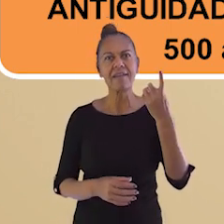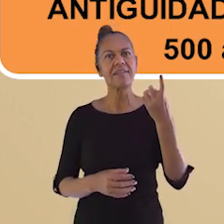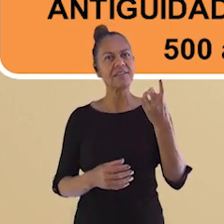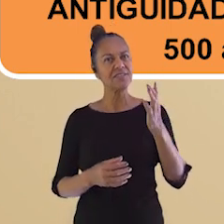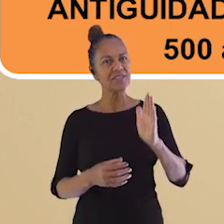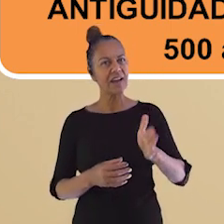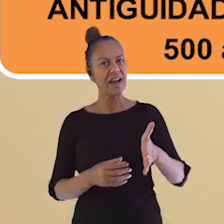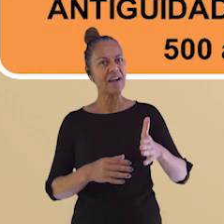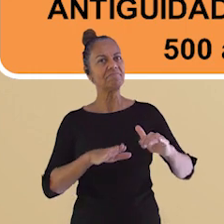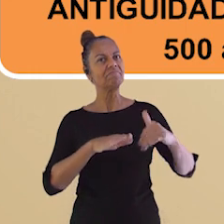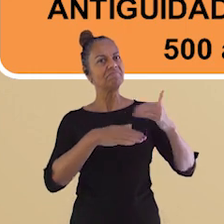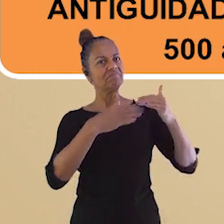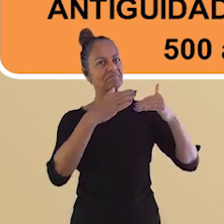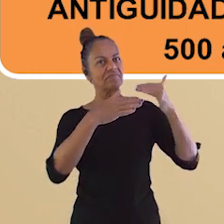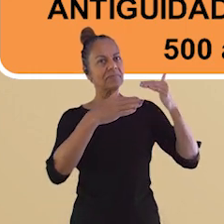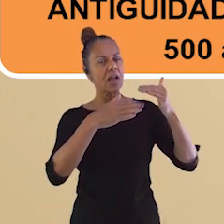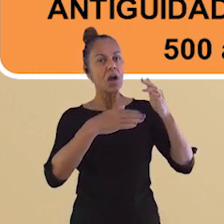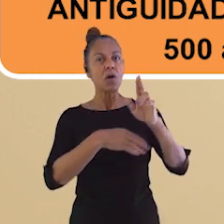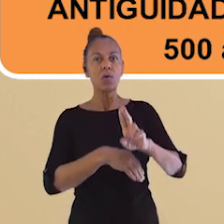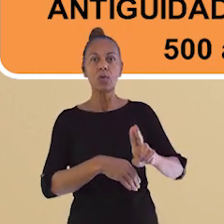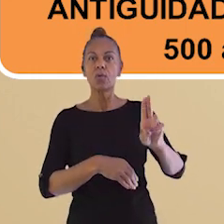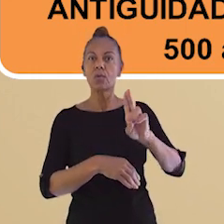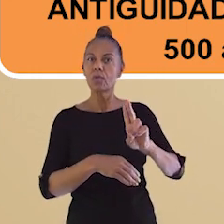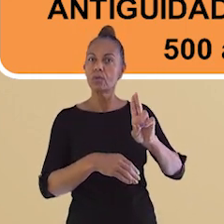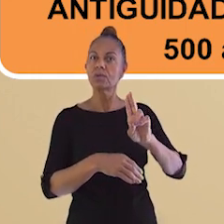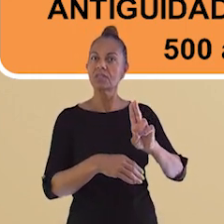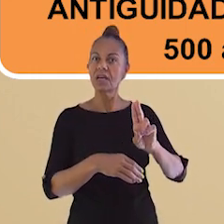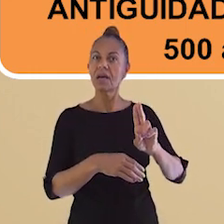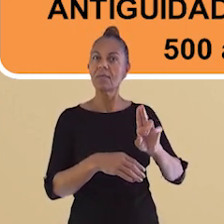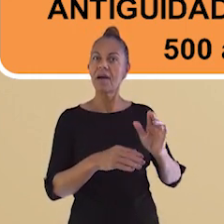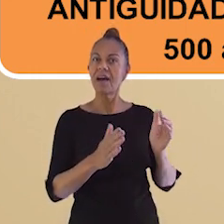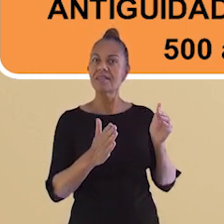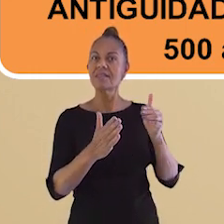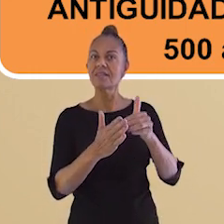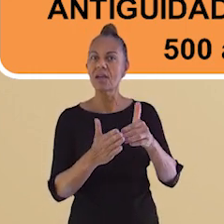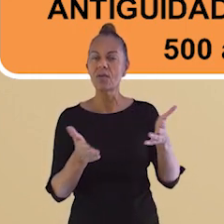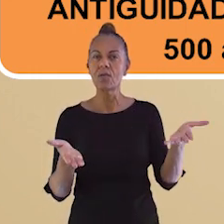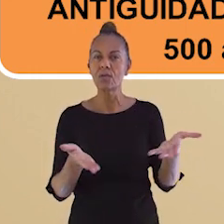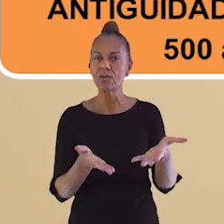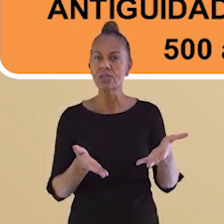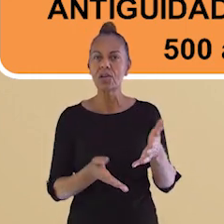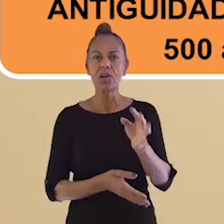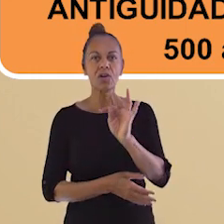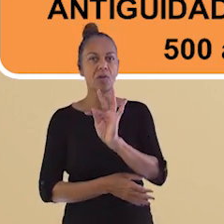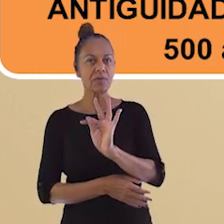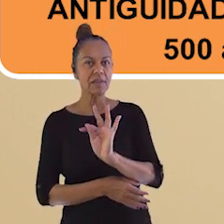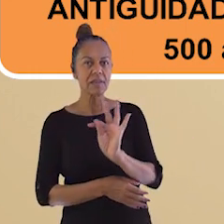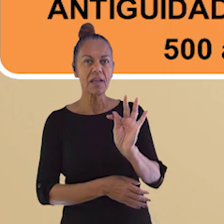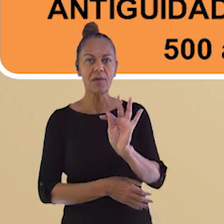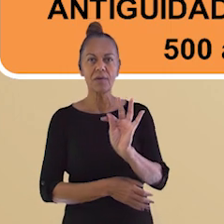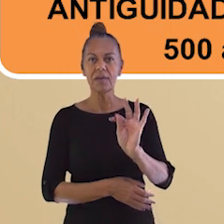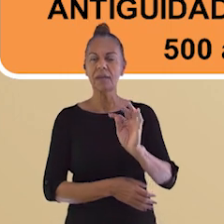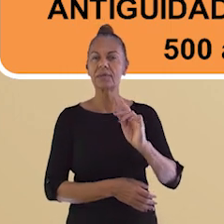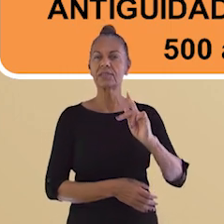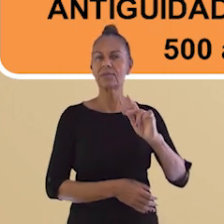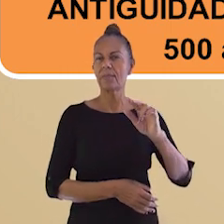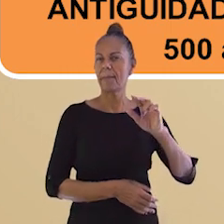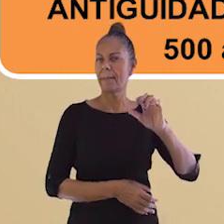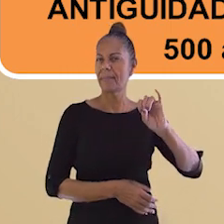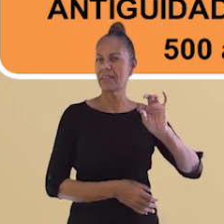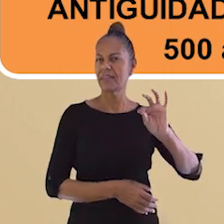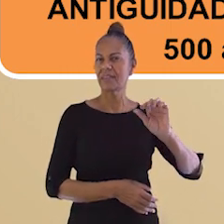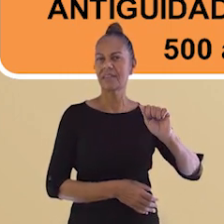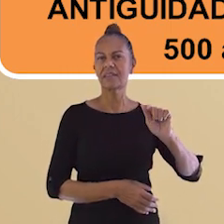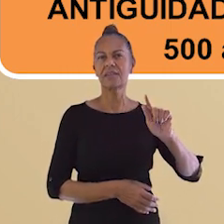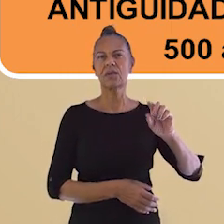tão avançadas que algumas nós utilizamos até hoje, como o Teorema de Pitágoras, por exemplo. A filosofia, em